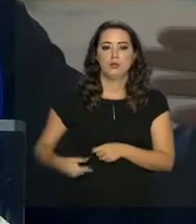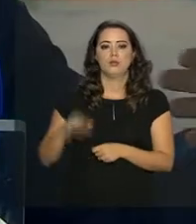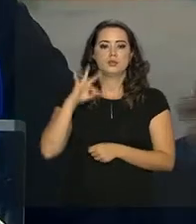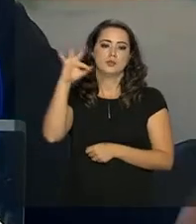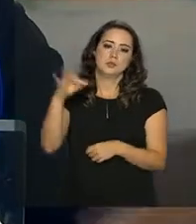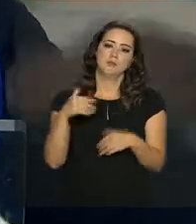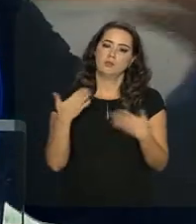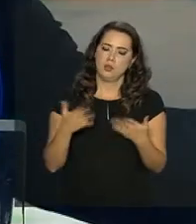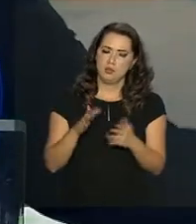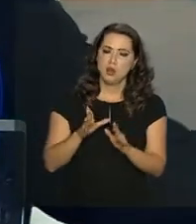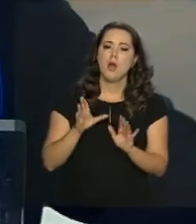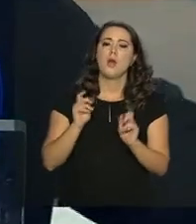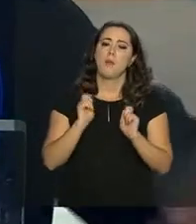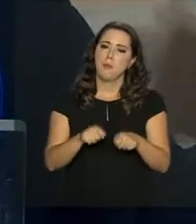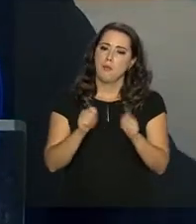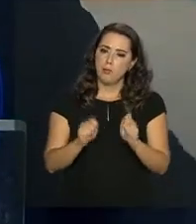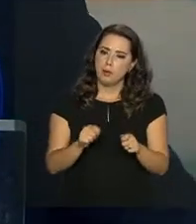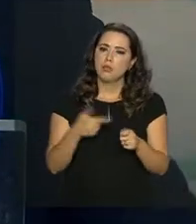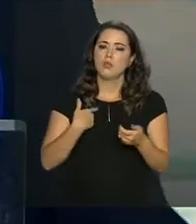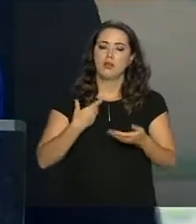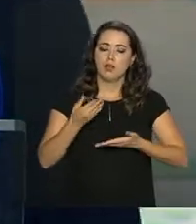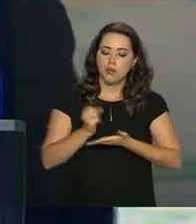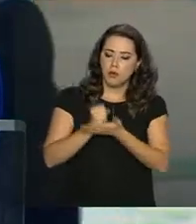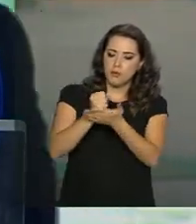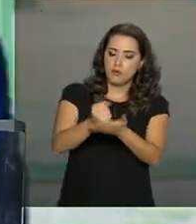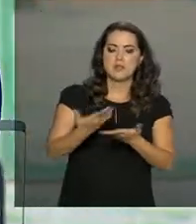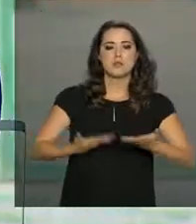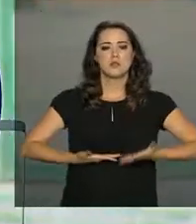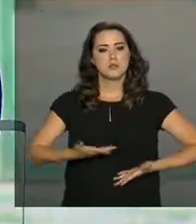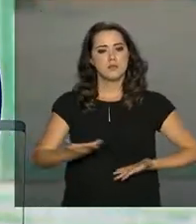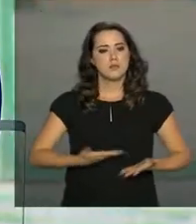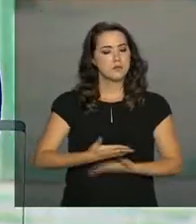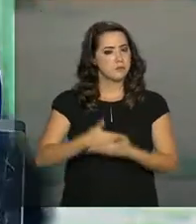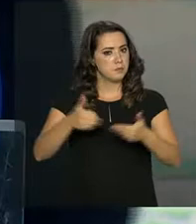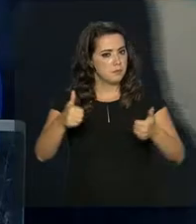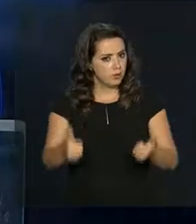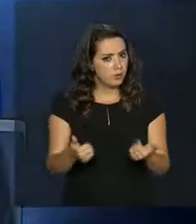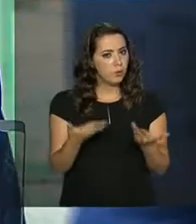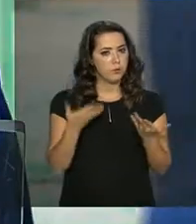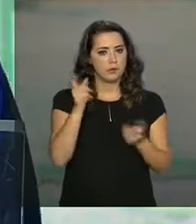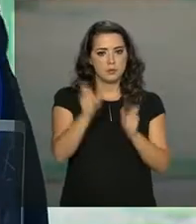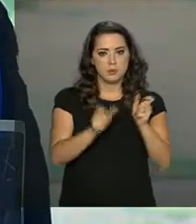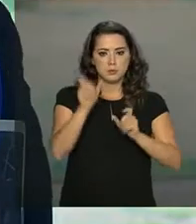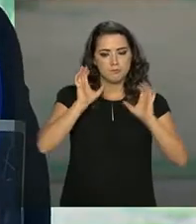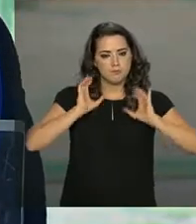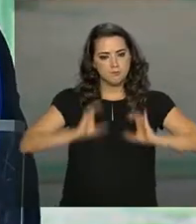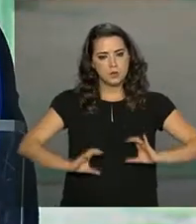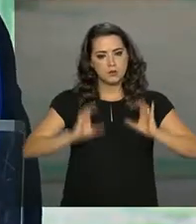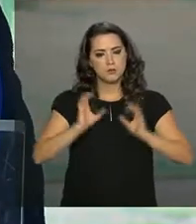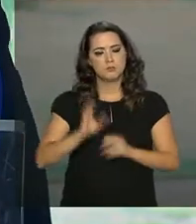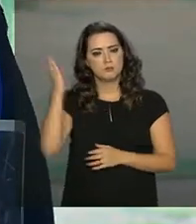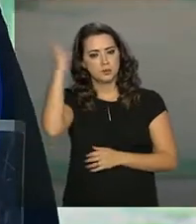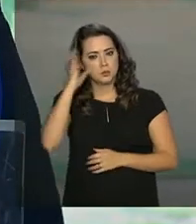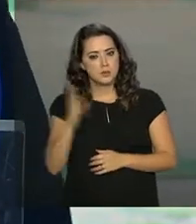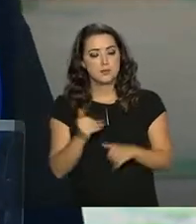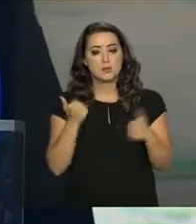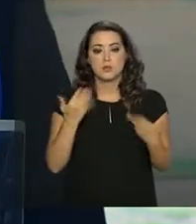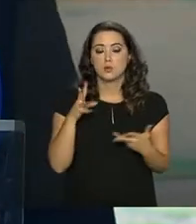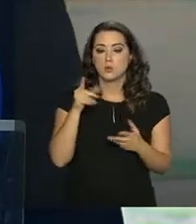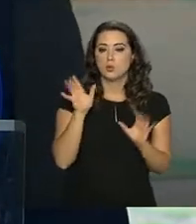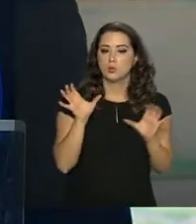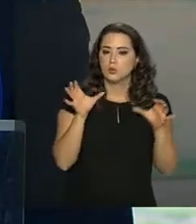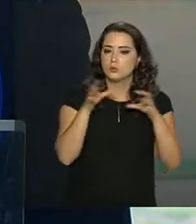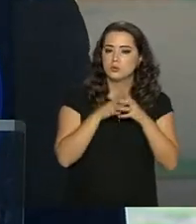poder, na ponta, na atividade fim, poder prestar melhores serviços para os brasileiros e as brasileiras. Toda a equipe